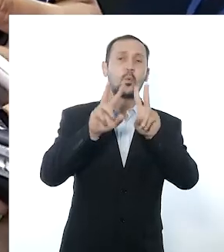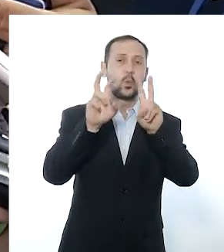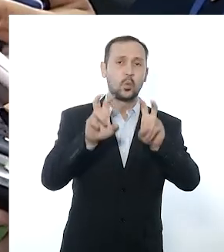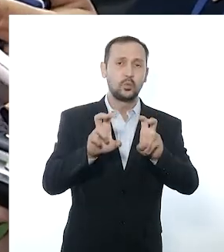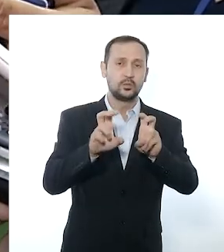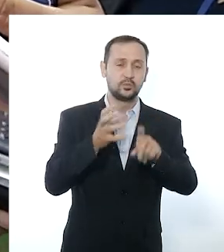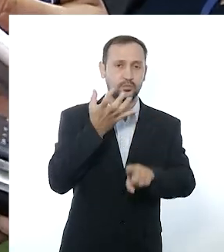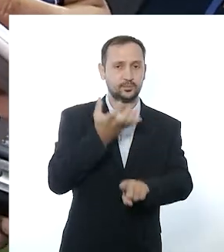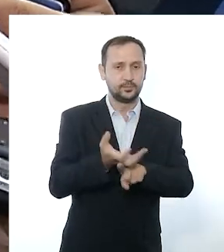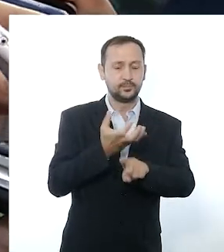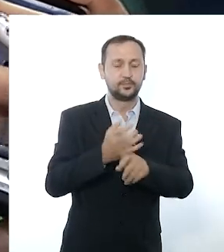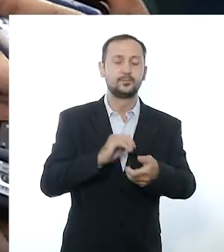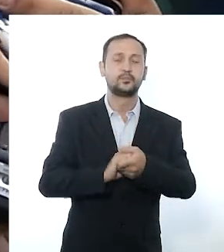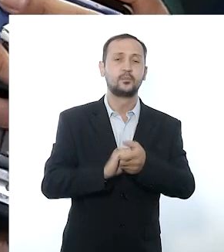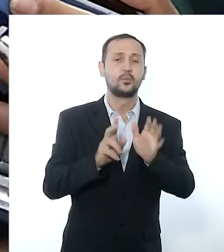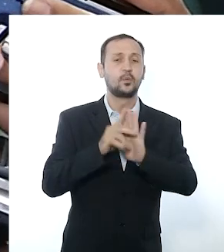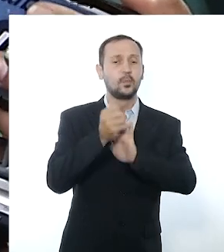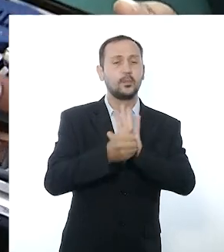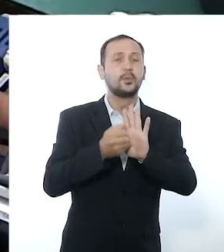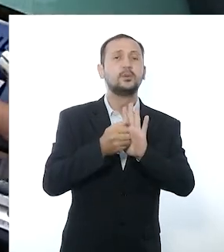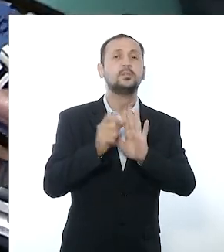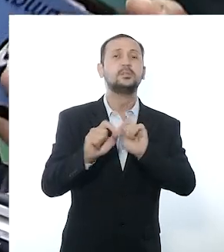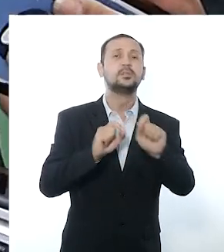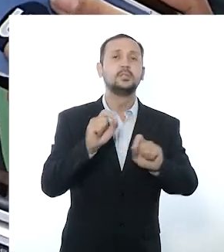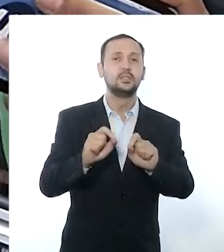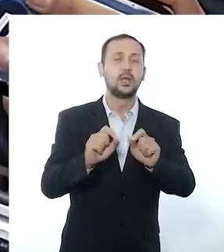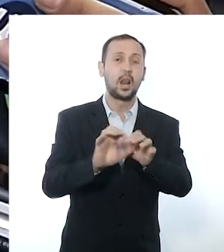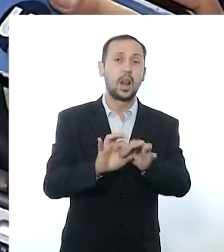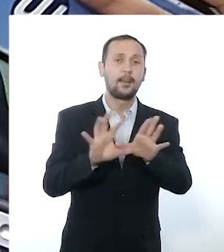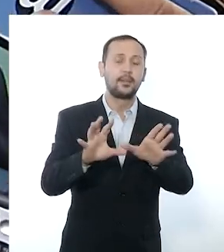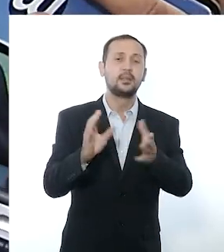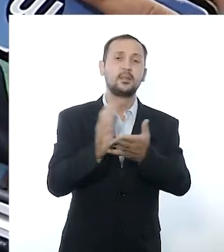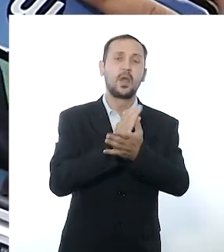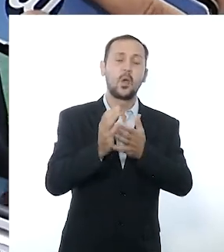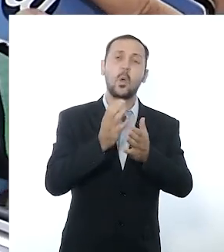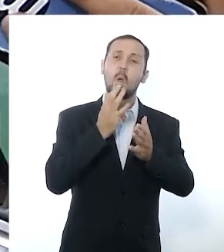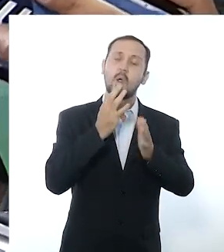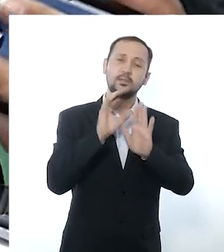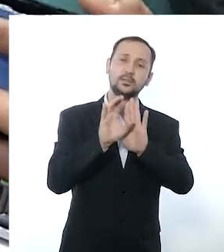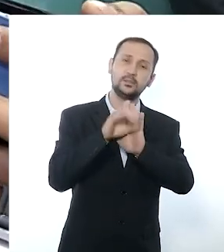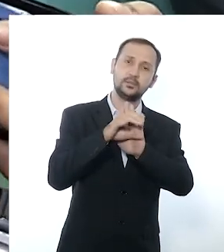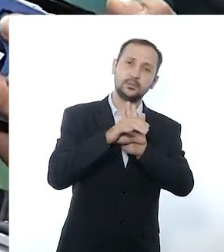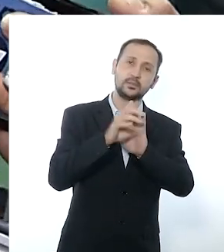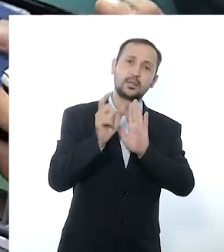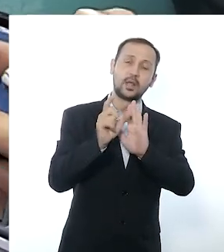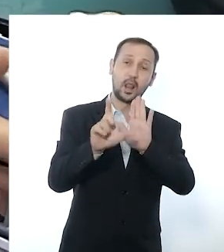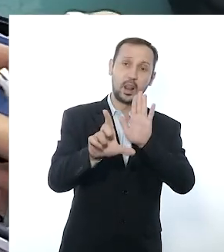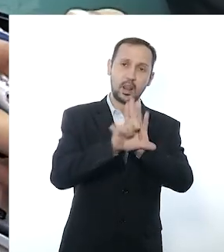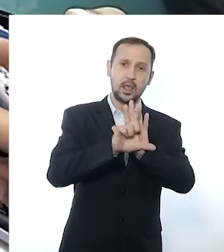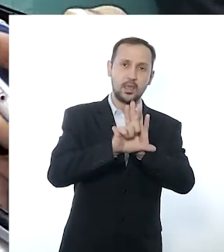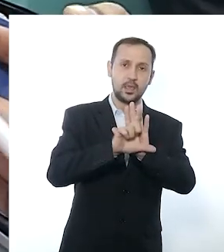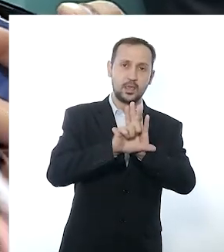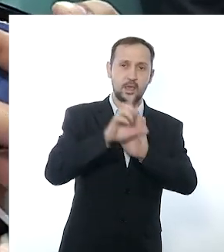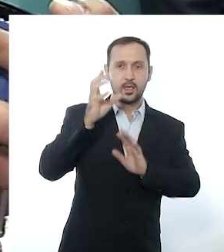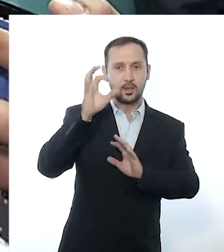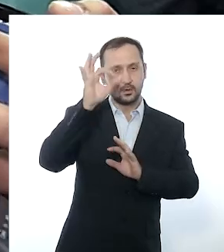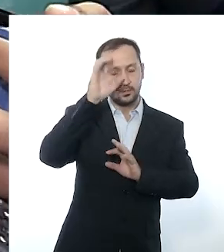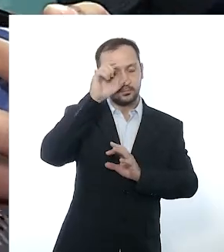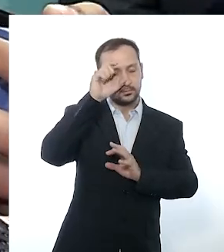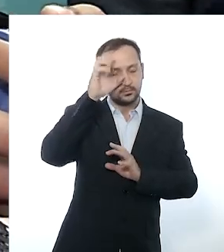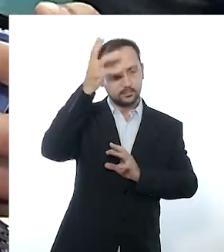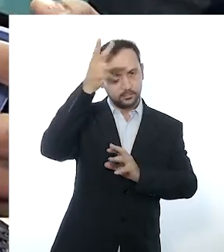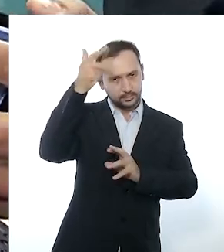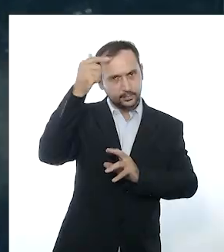Um projeto que permita ter noções básicas da Lei Maria da Penha na grade curricular como